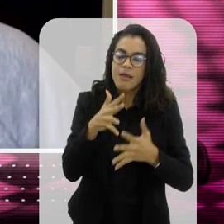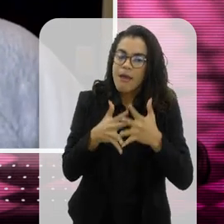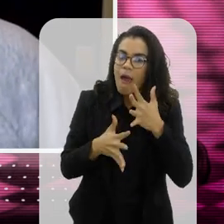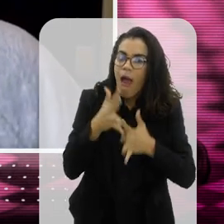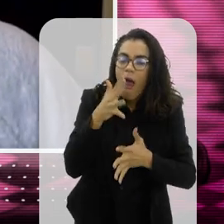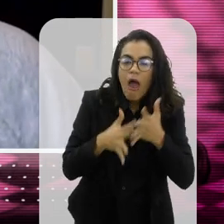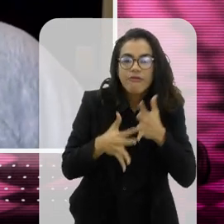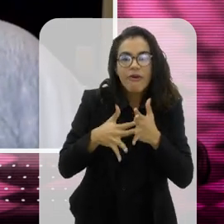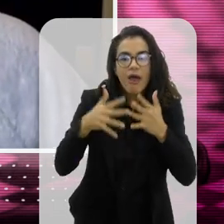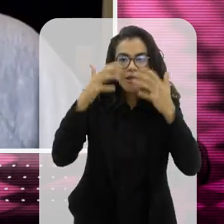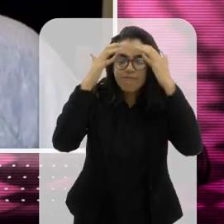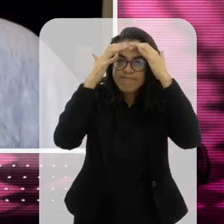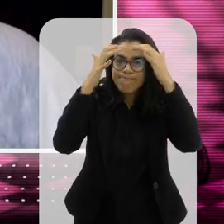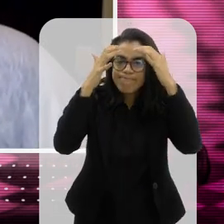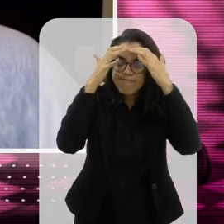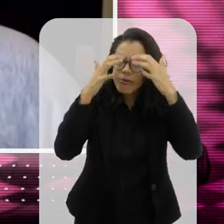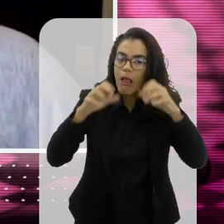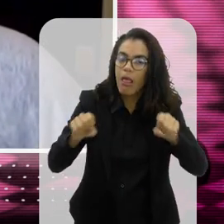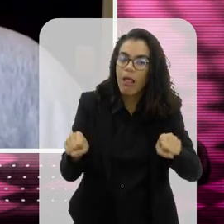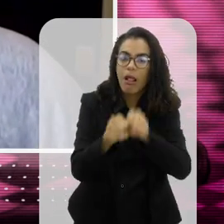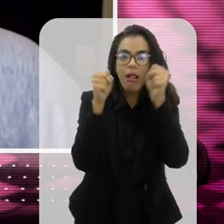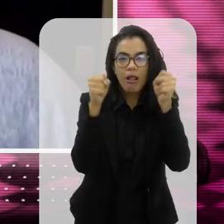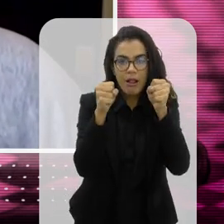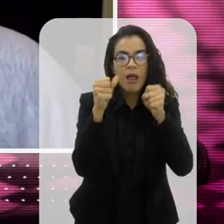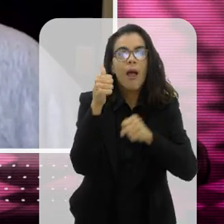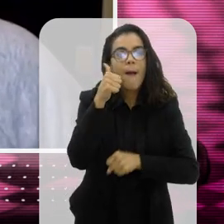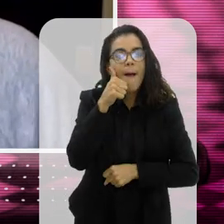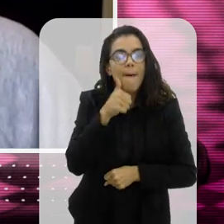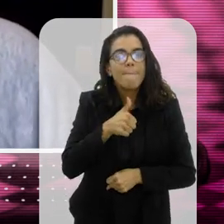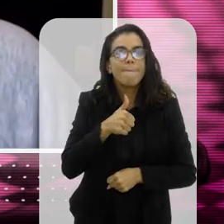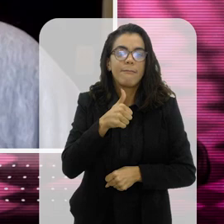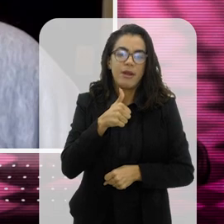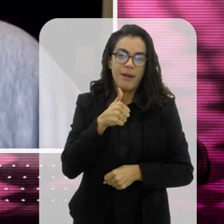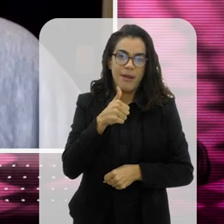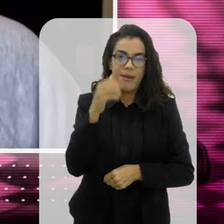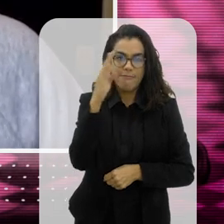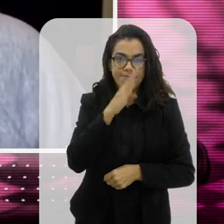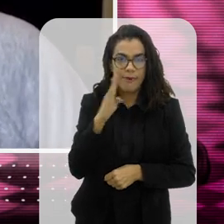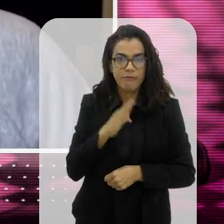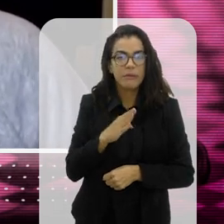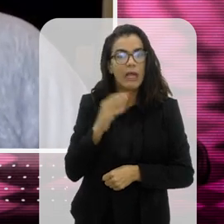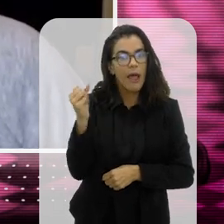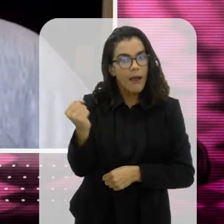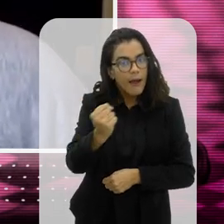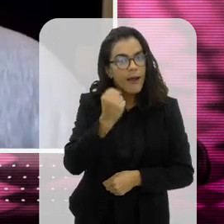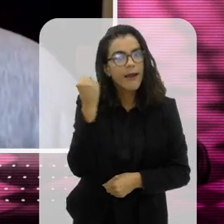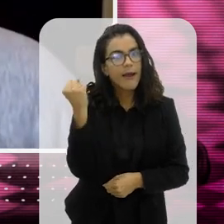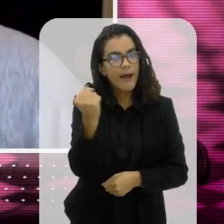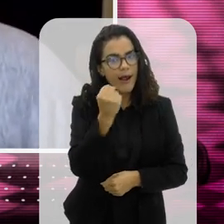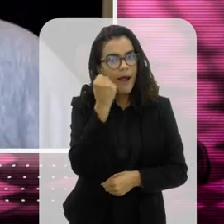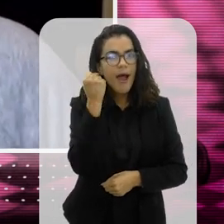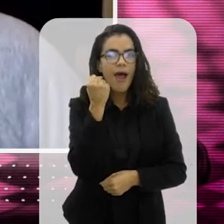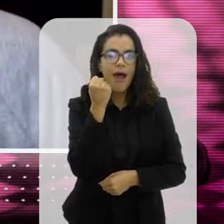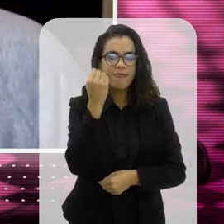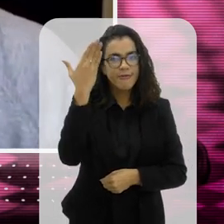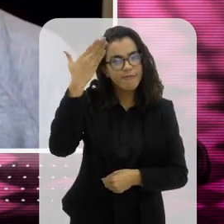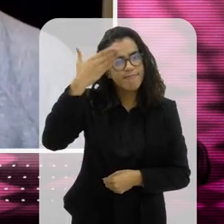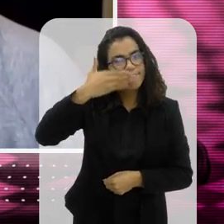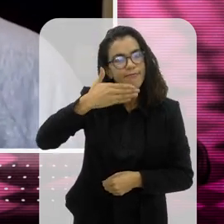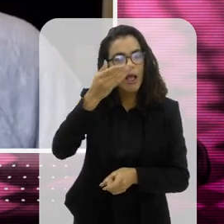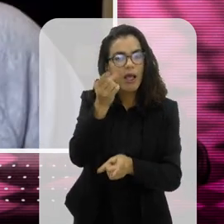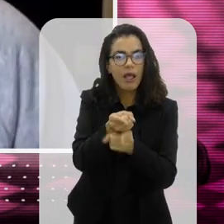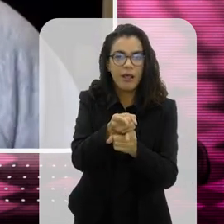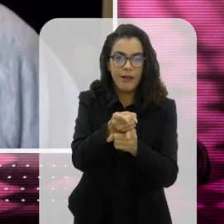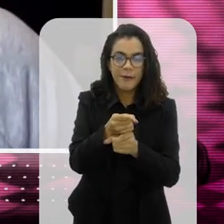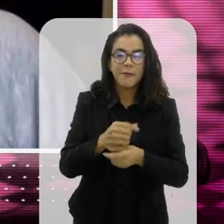está afetando a saúde mental das mulheres brasileiras. E a gente viu que tá sim, e tá grave, né, o que a gente achou,